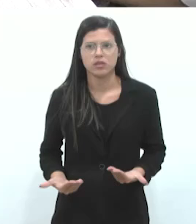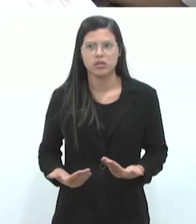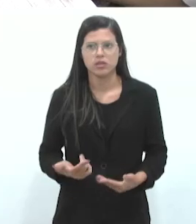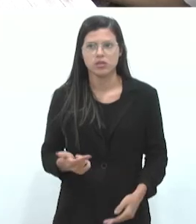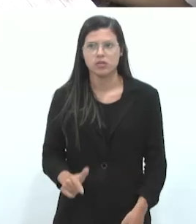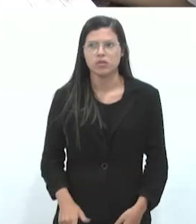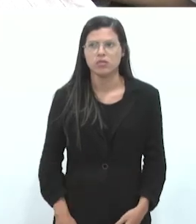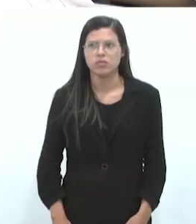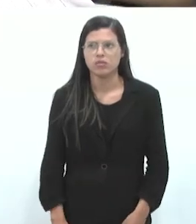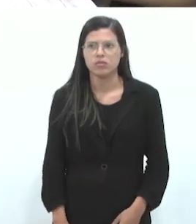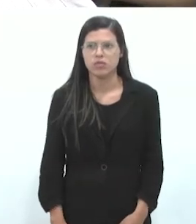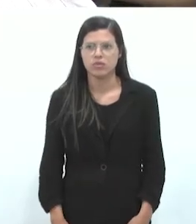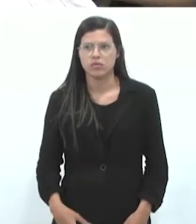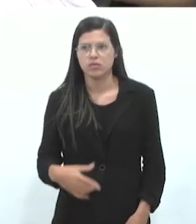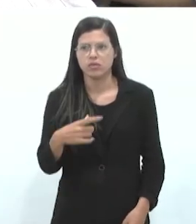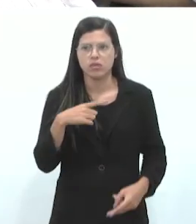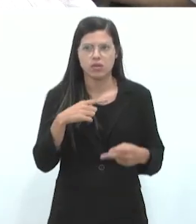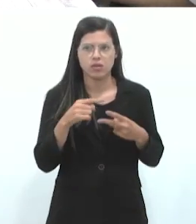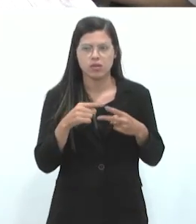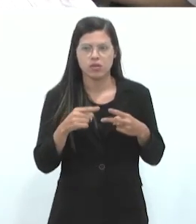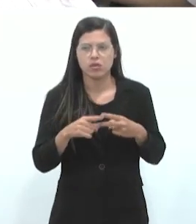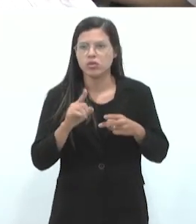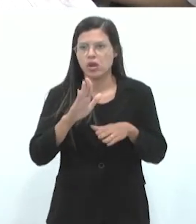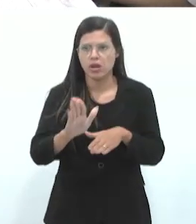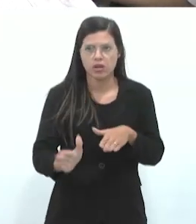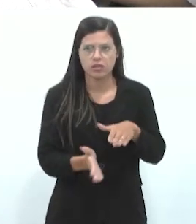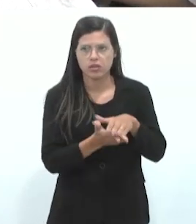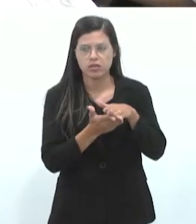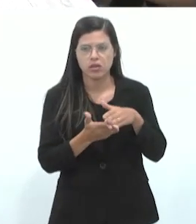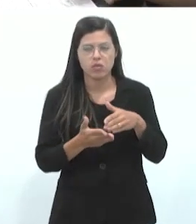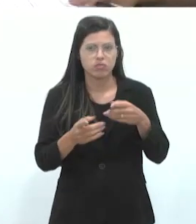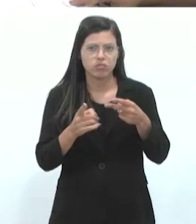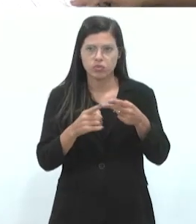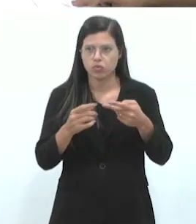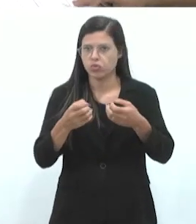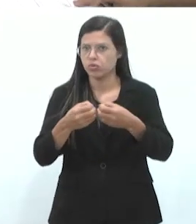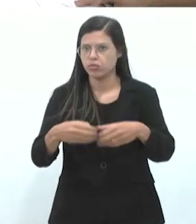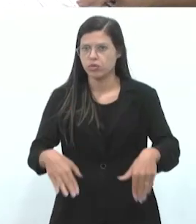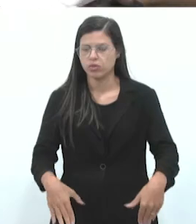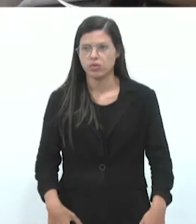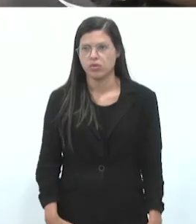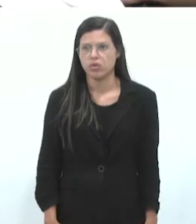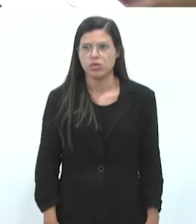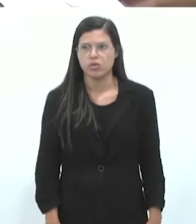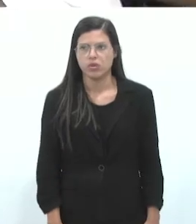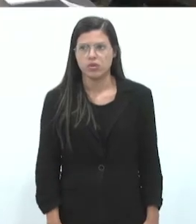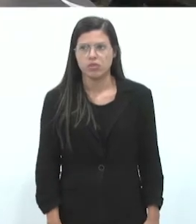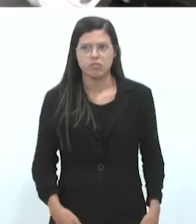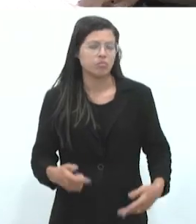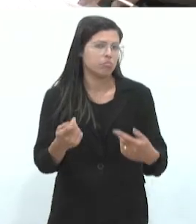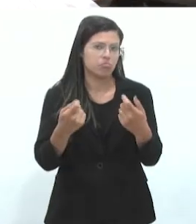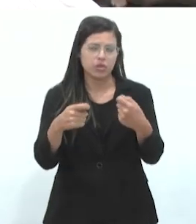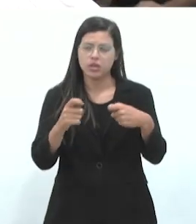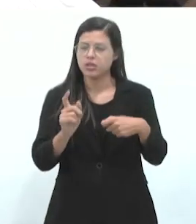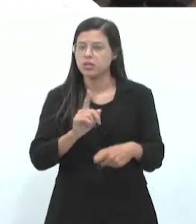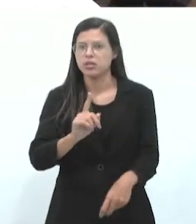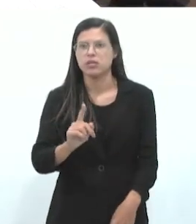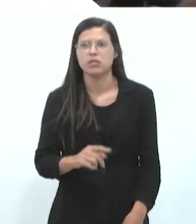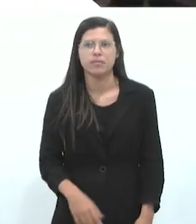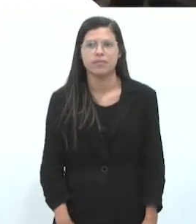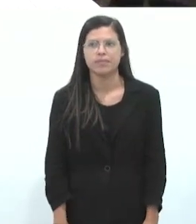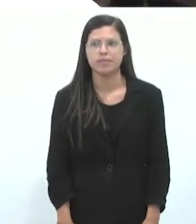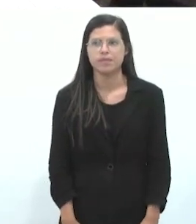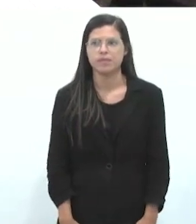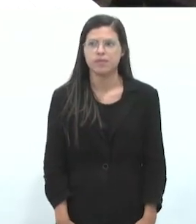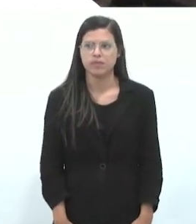dois votos aqui, tem um de anexação e outro de prejudicabilidade. É isso. Então não precisa nem o Já não seu. precisa Não precisa pedir nem o vista. seu.